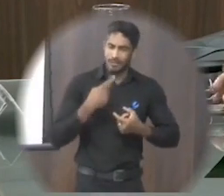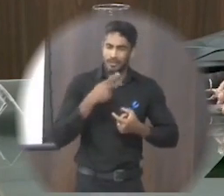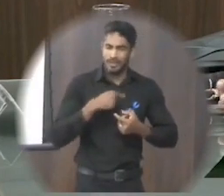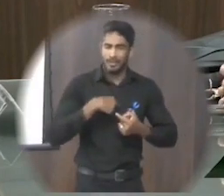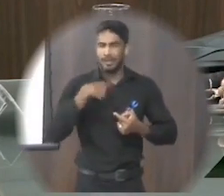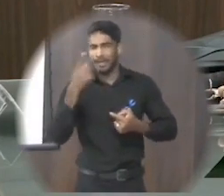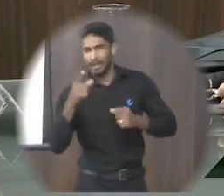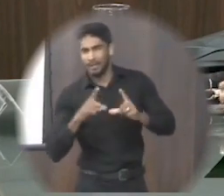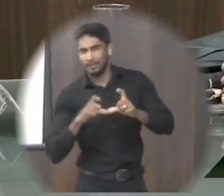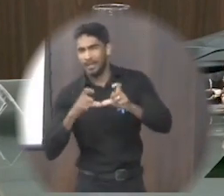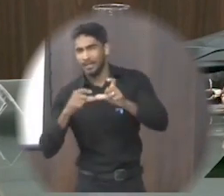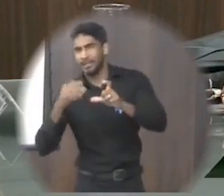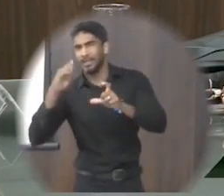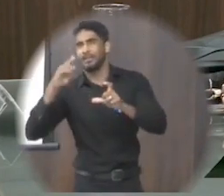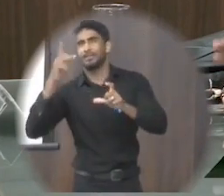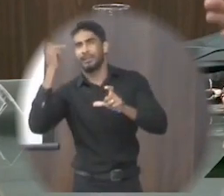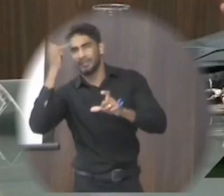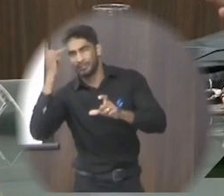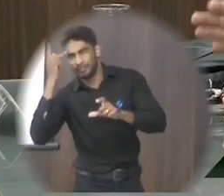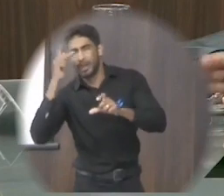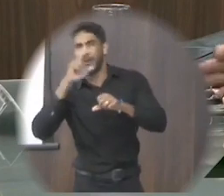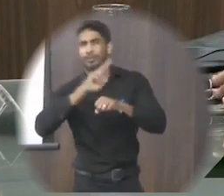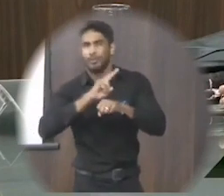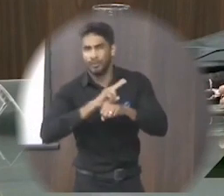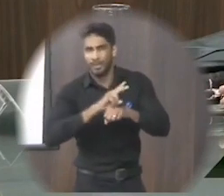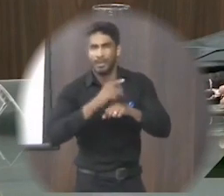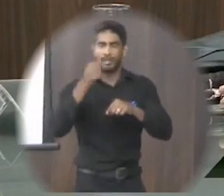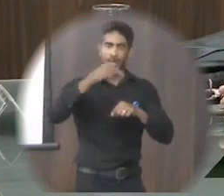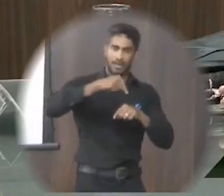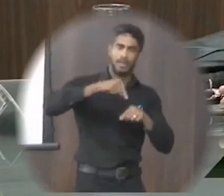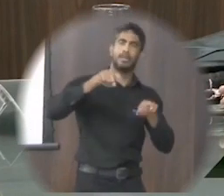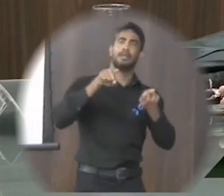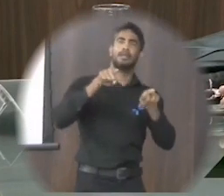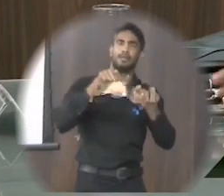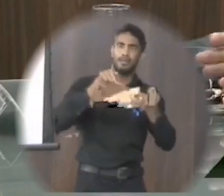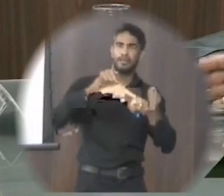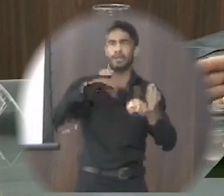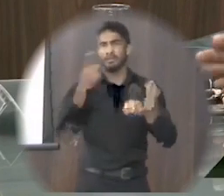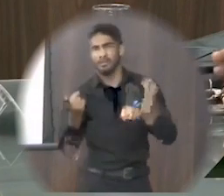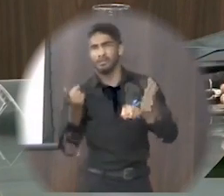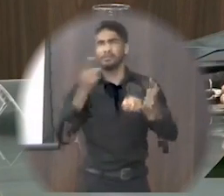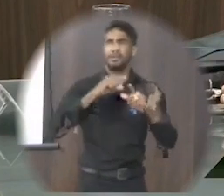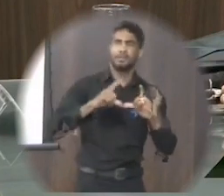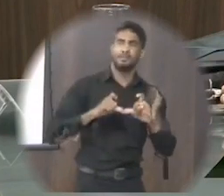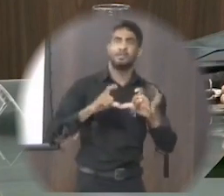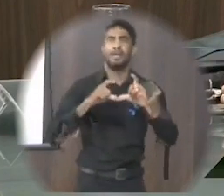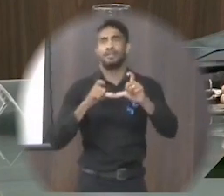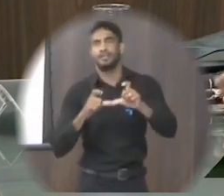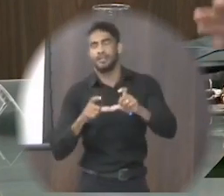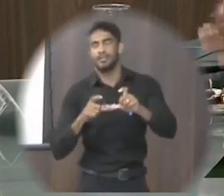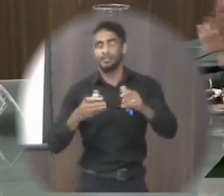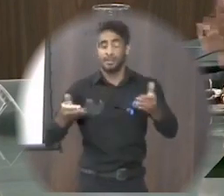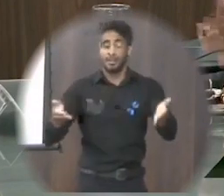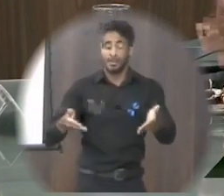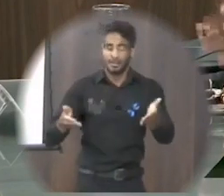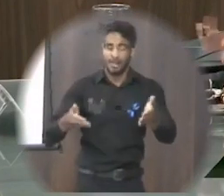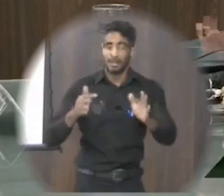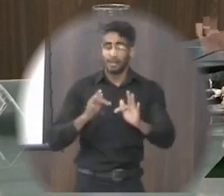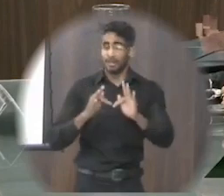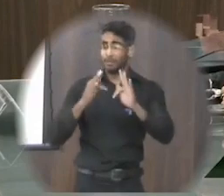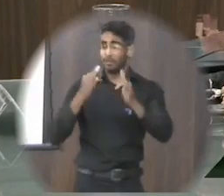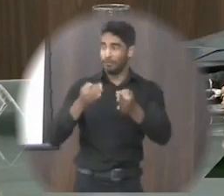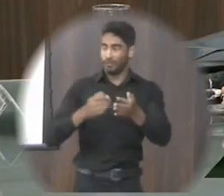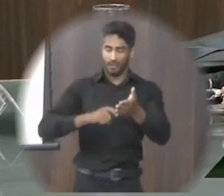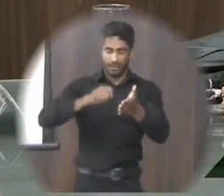Paulo, Barretos, né, tratando lá, aqui também, e chegou ao fim agora. Eu